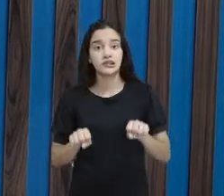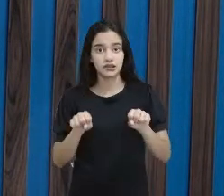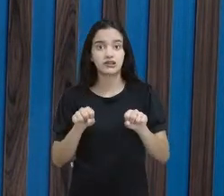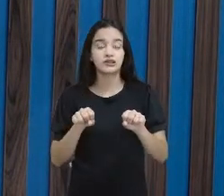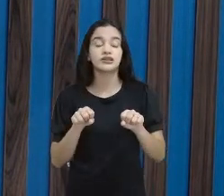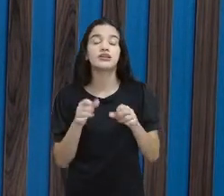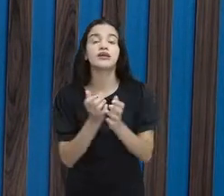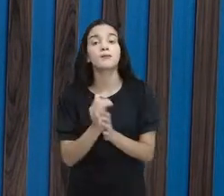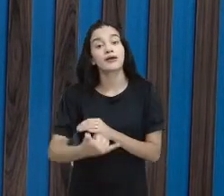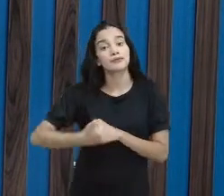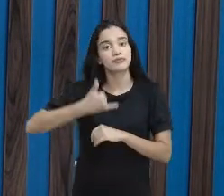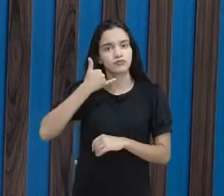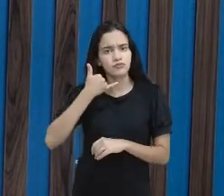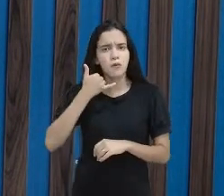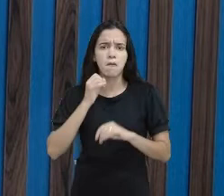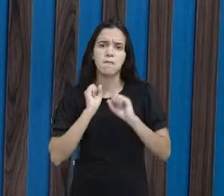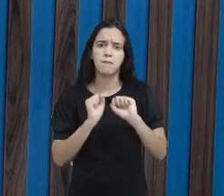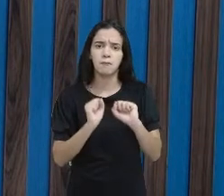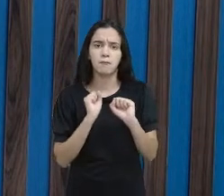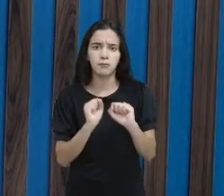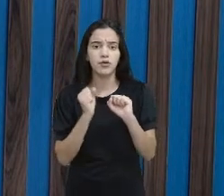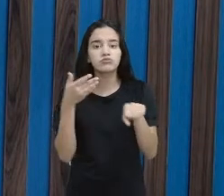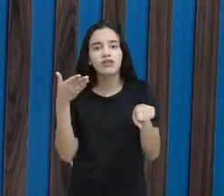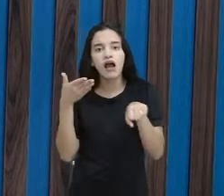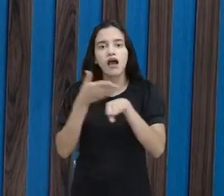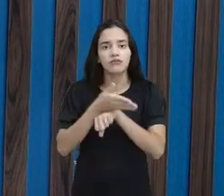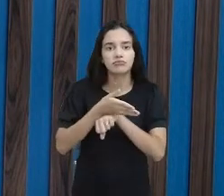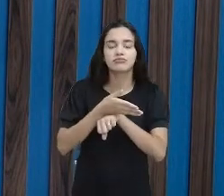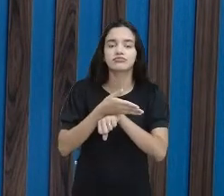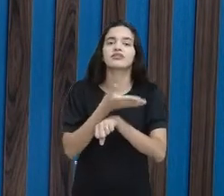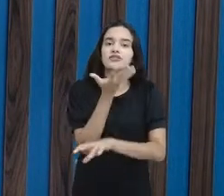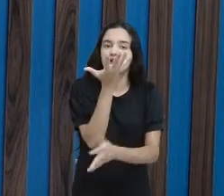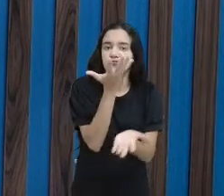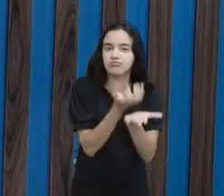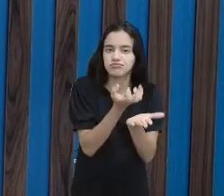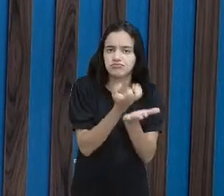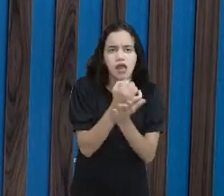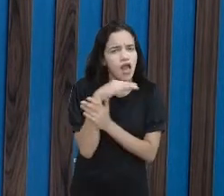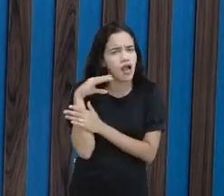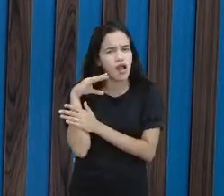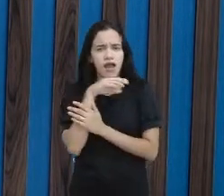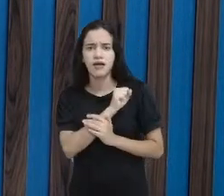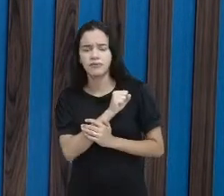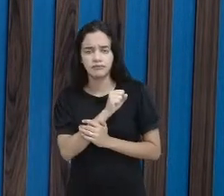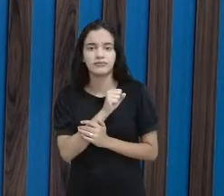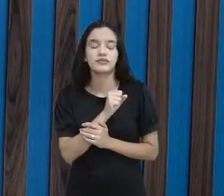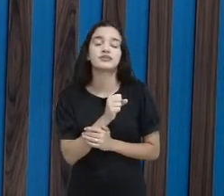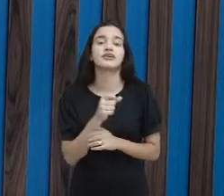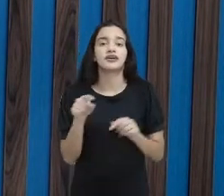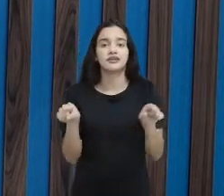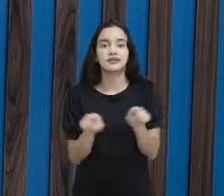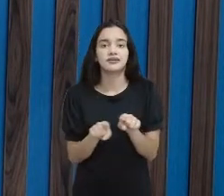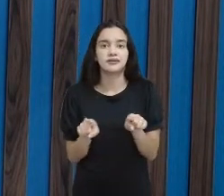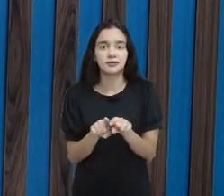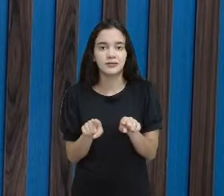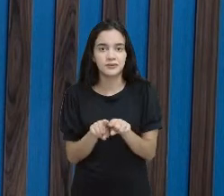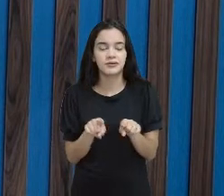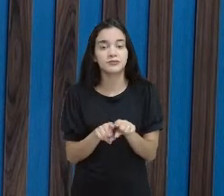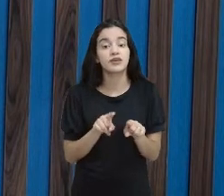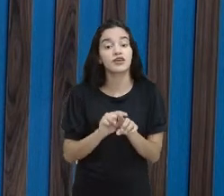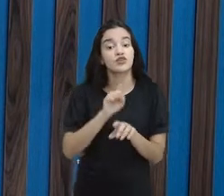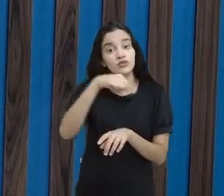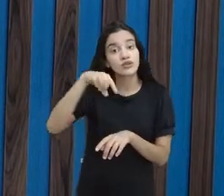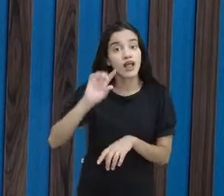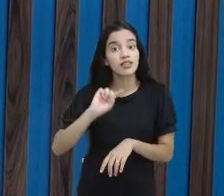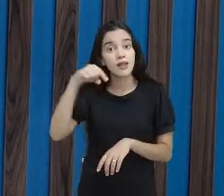telefone. Então vocês podem aí acessar e fazer esse download, que é rapidinho, né? E ainda não impede vocês depois